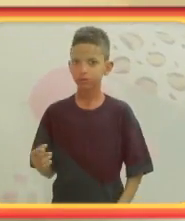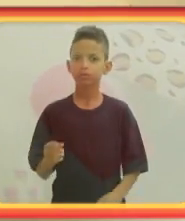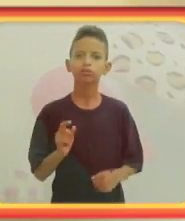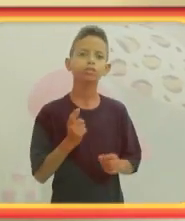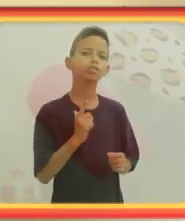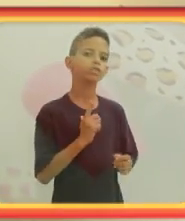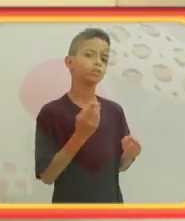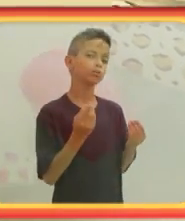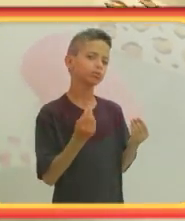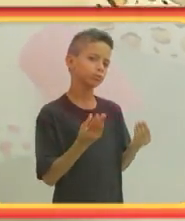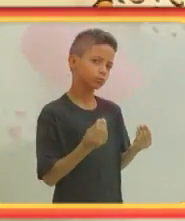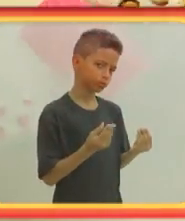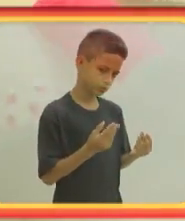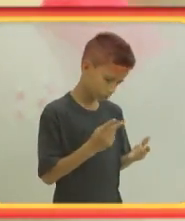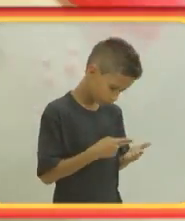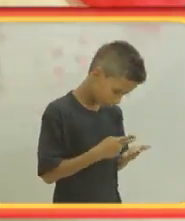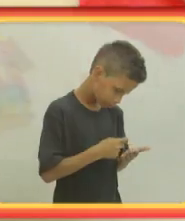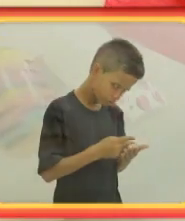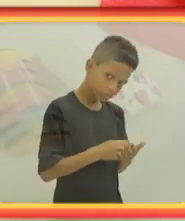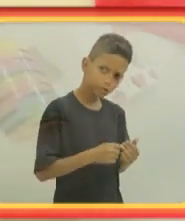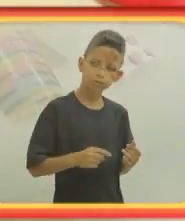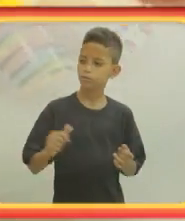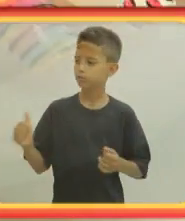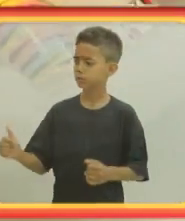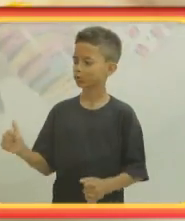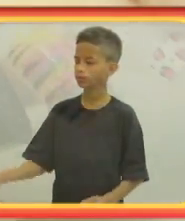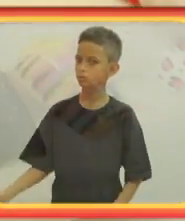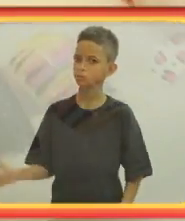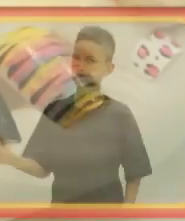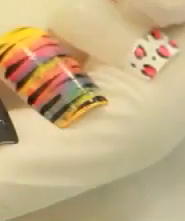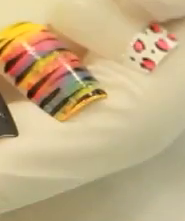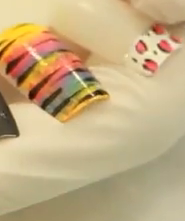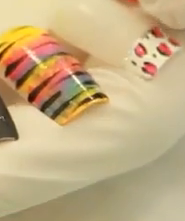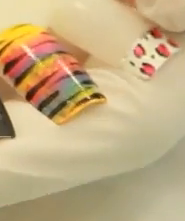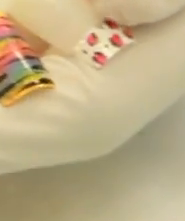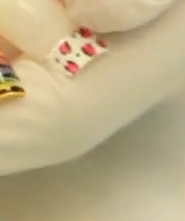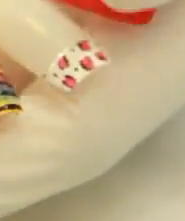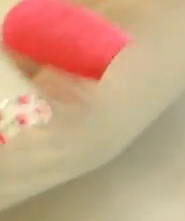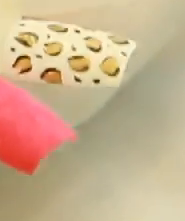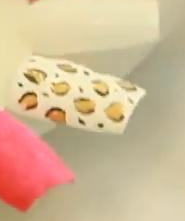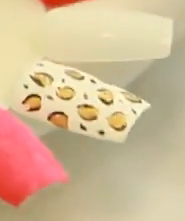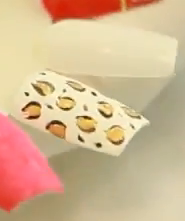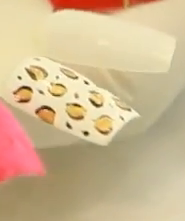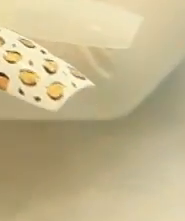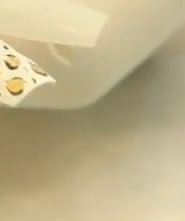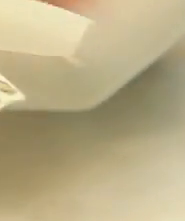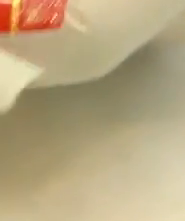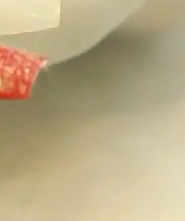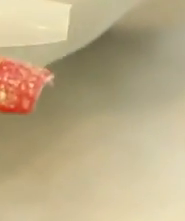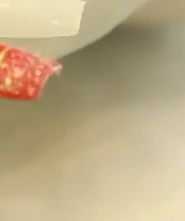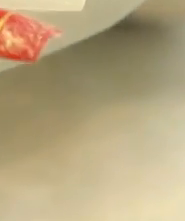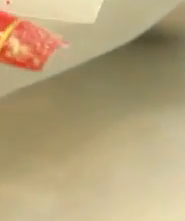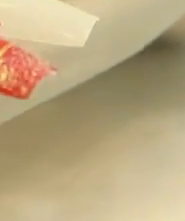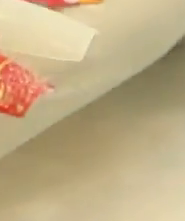Então, tem vários desenhos para você fazer. Sim. Vitória segura a cartela com os modelos de unha